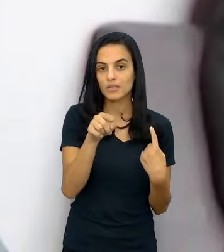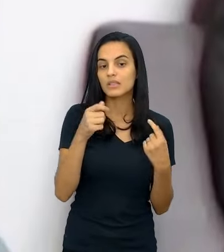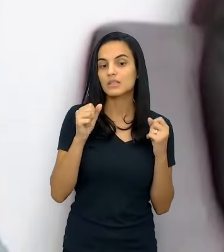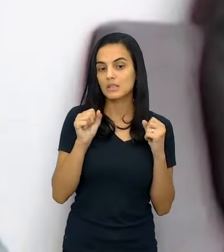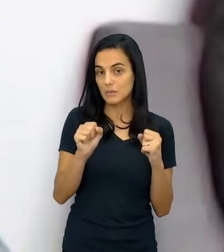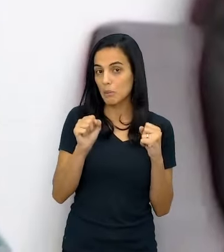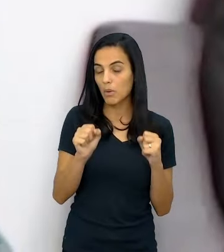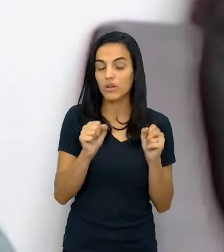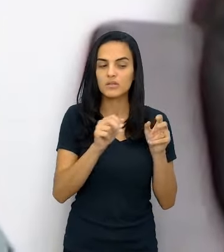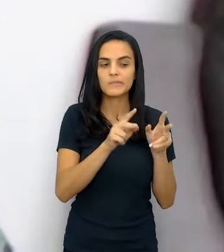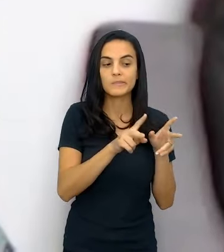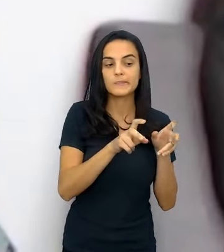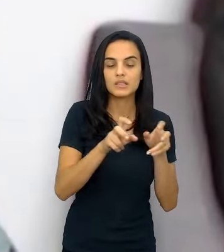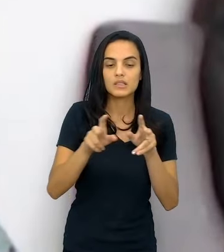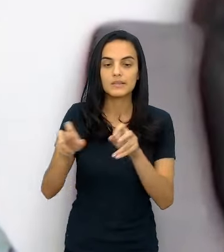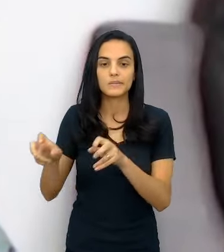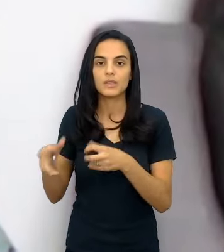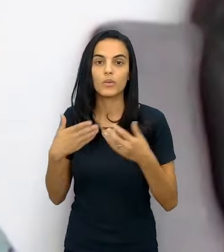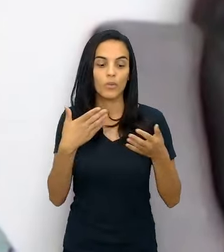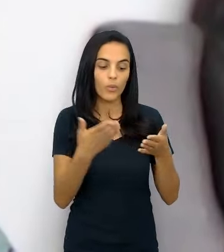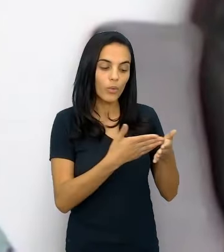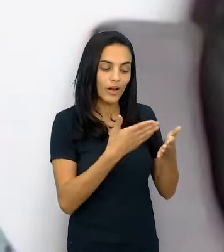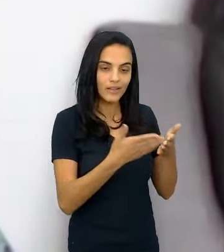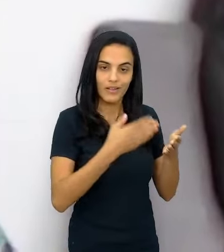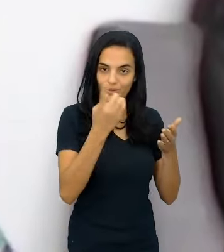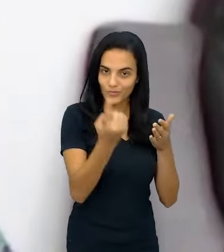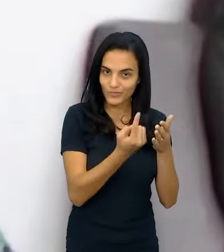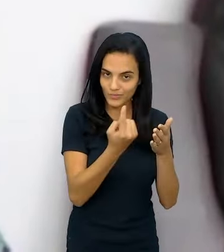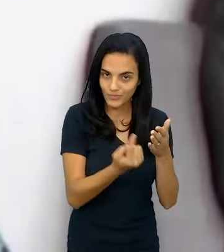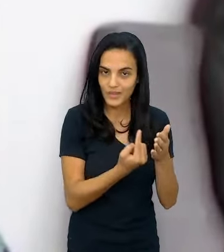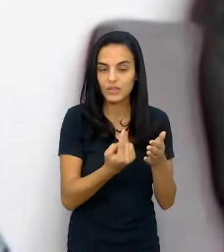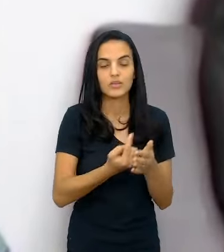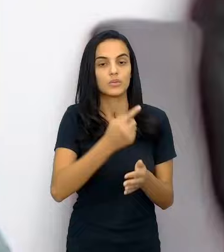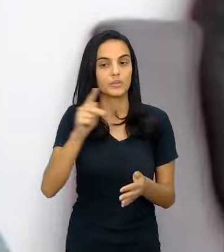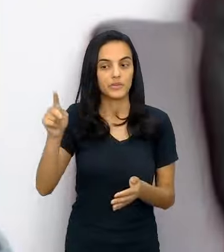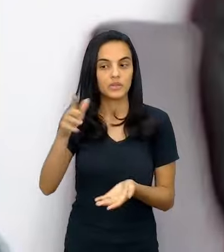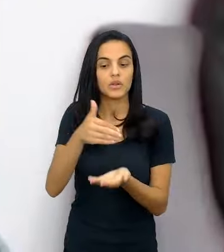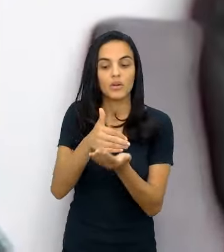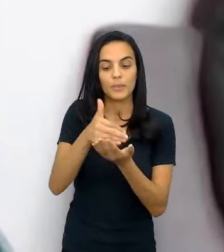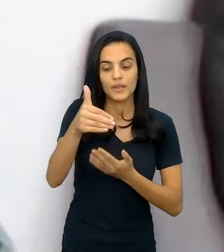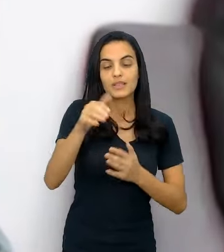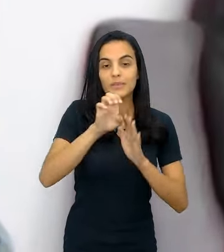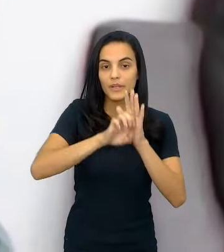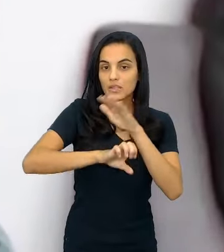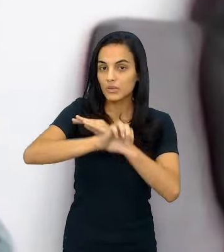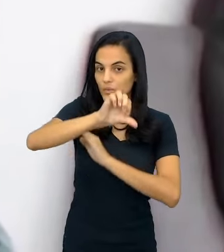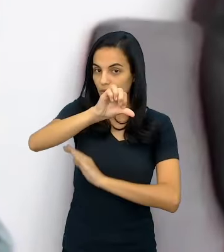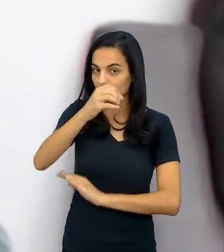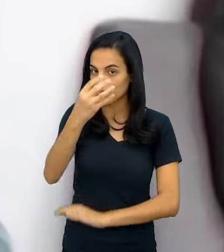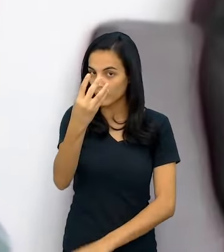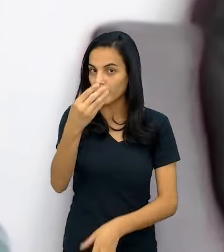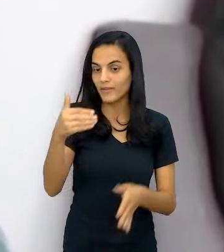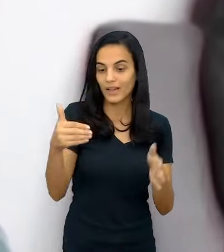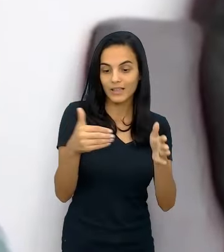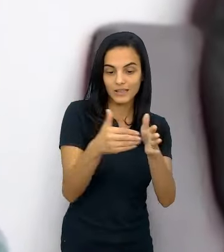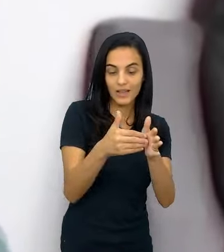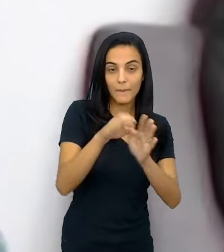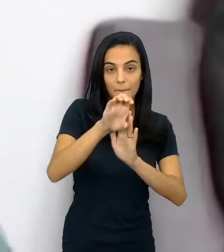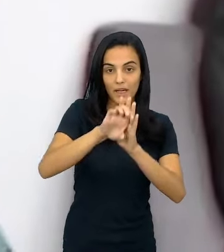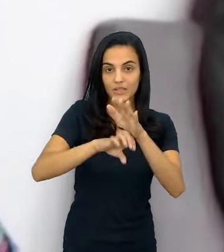ter percebido, o caderno do professor começa na página 94 e vai até a página